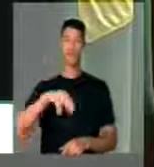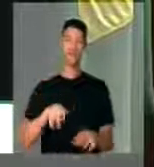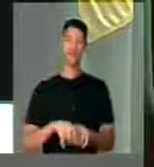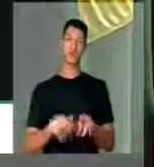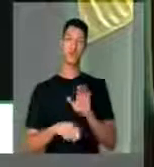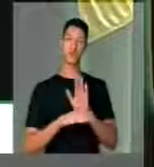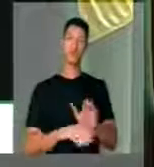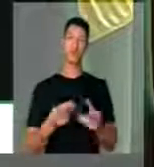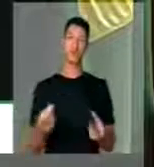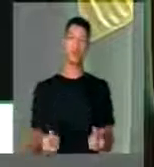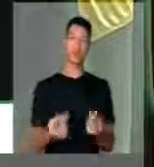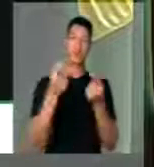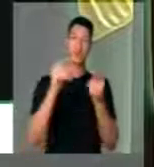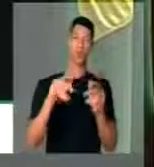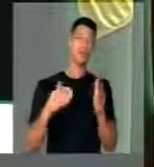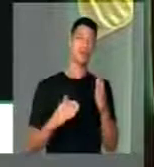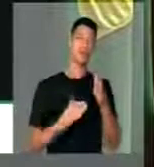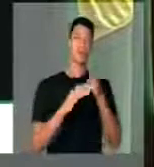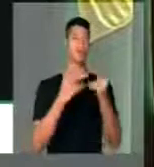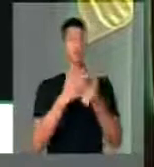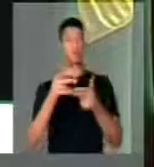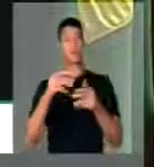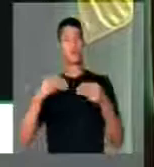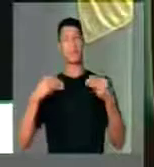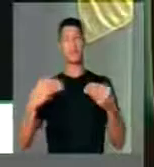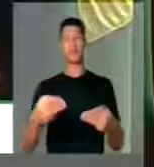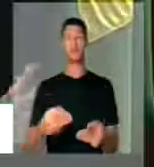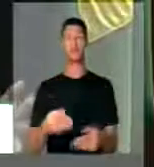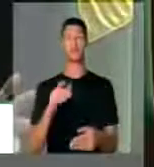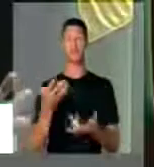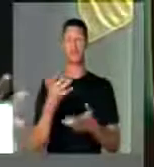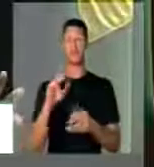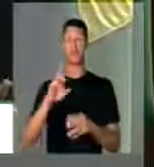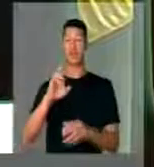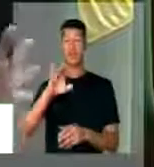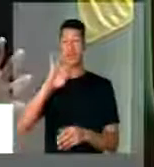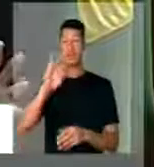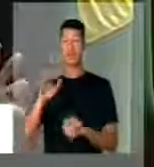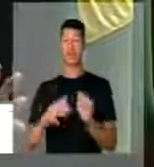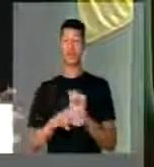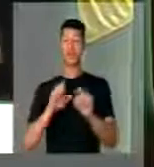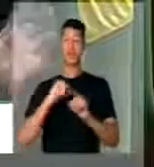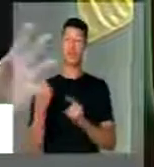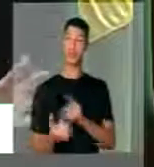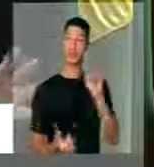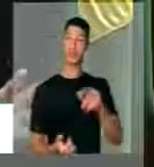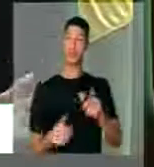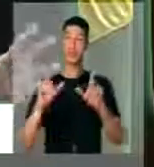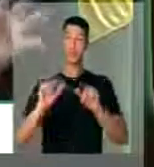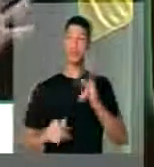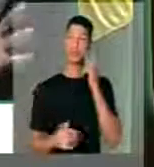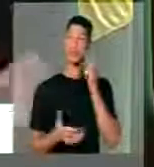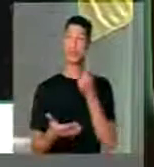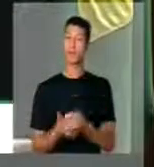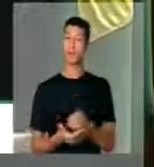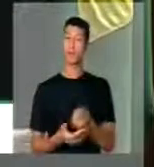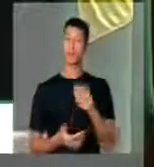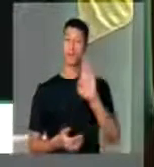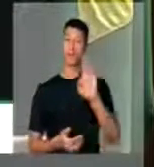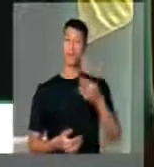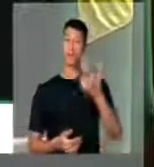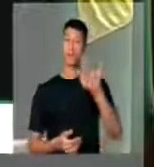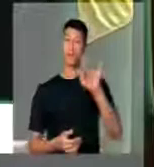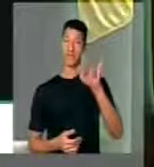a contribuição sobre lucro líquido, o restante dos ministérios, que essa receita da Seguridade Social é suficiente para pagar os